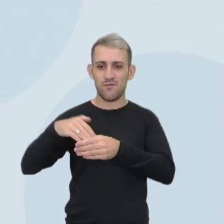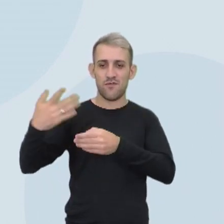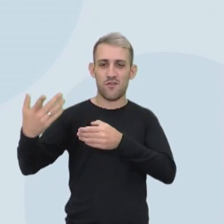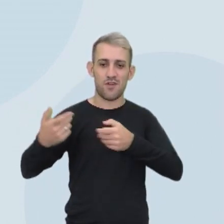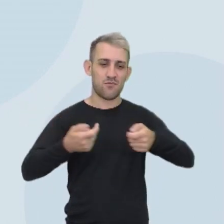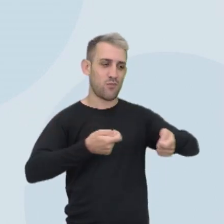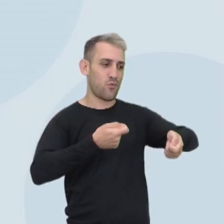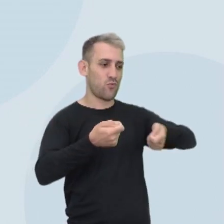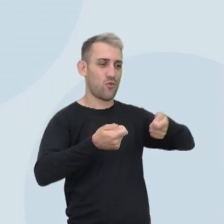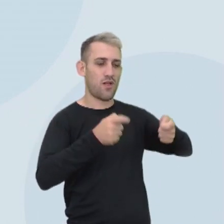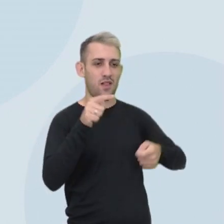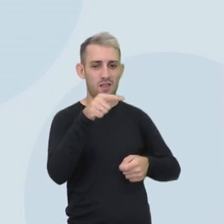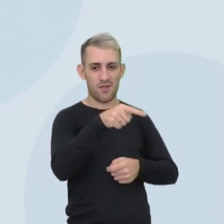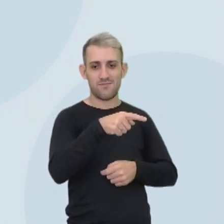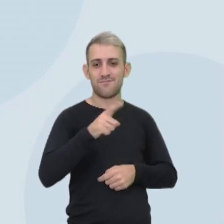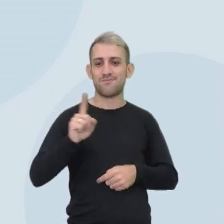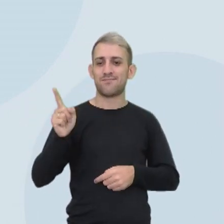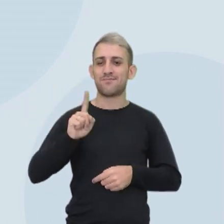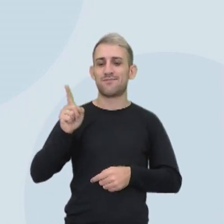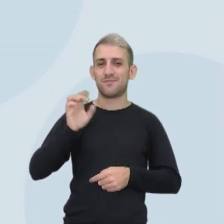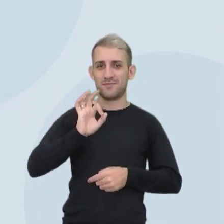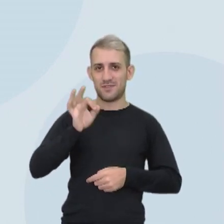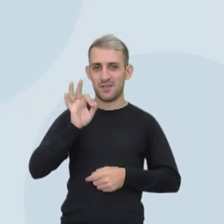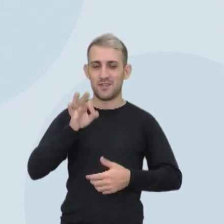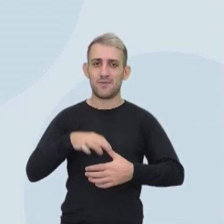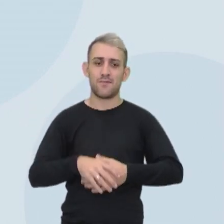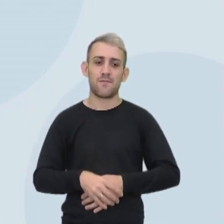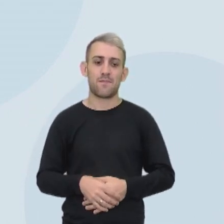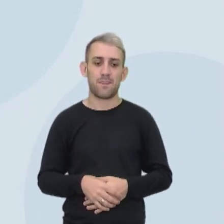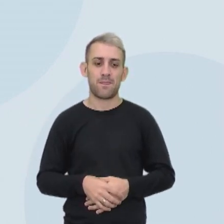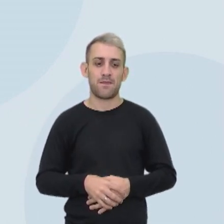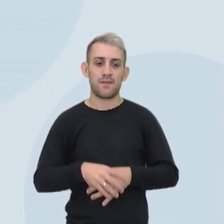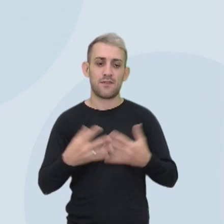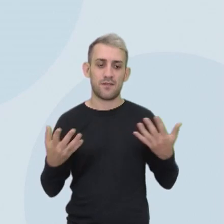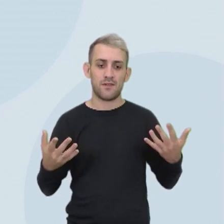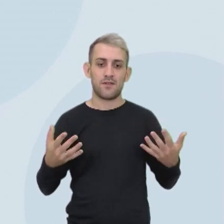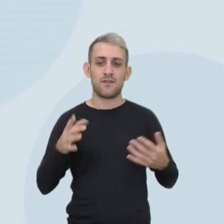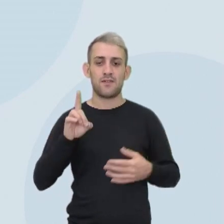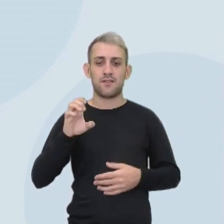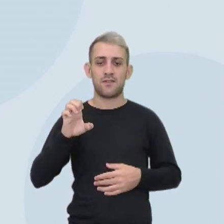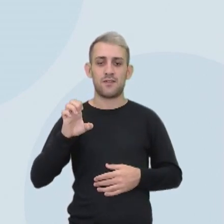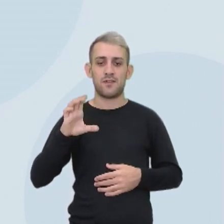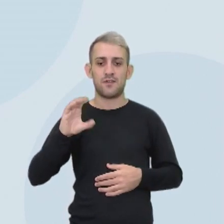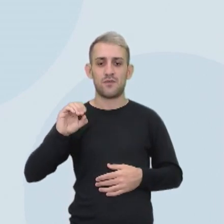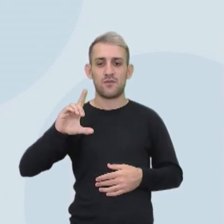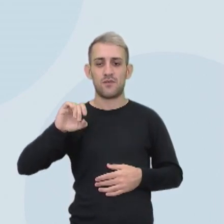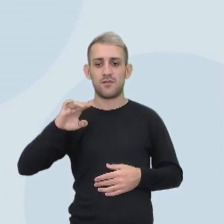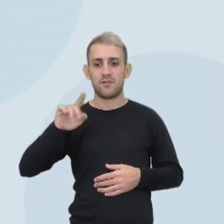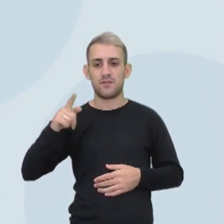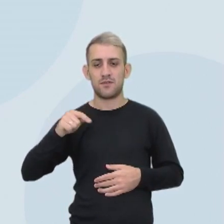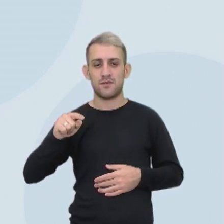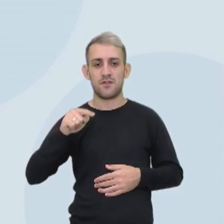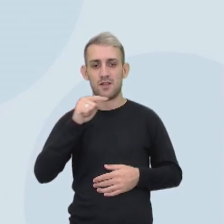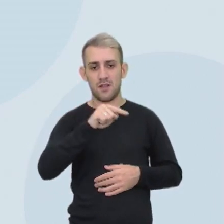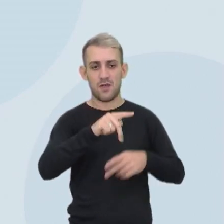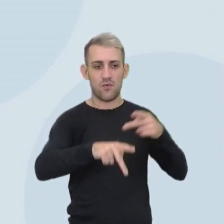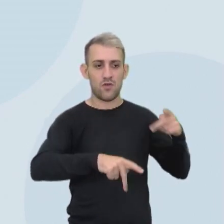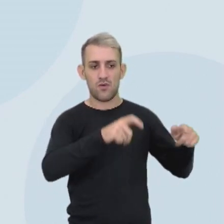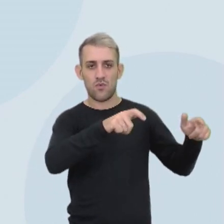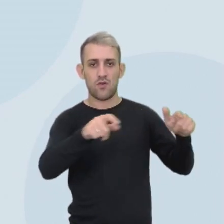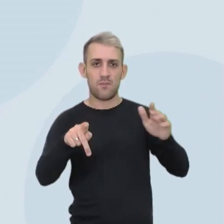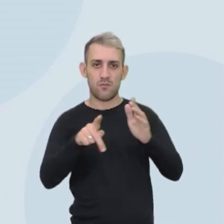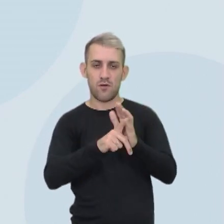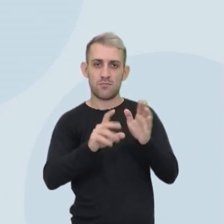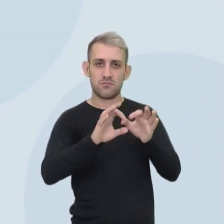que colonizou aquela determinada região. Então, a descolonização é o processo aí de emancipação dos territórios coloniais